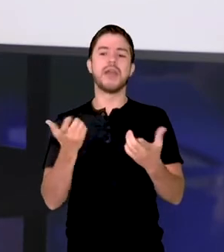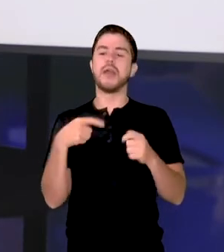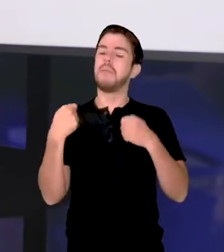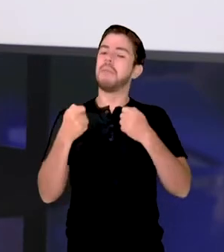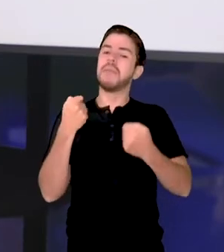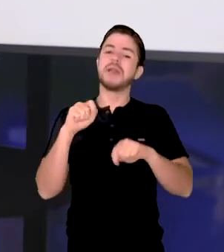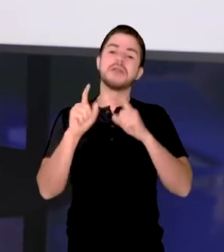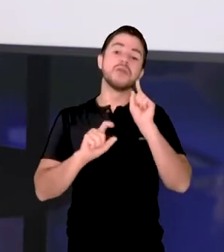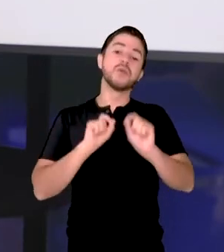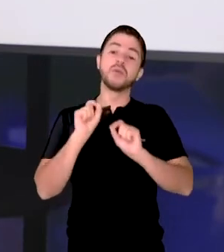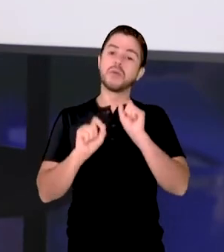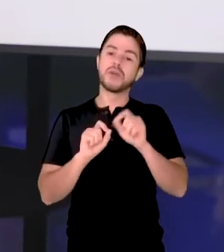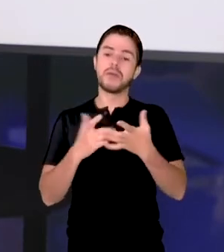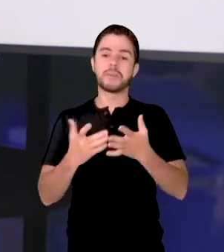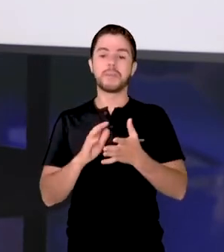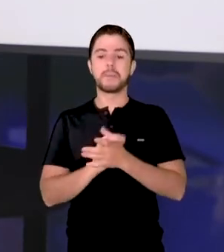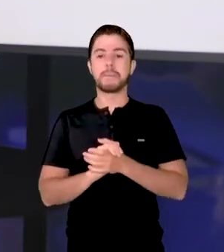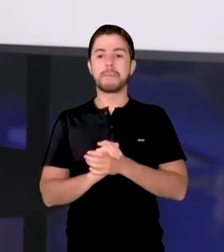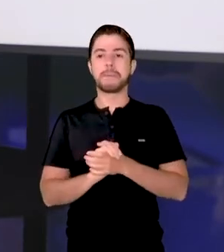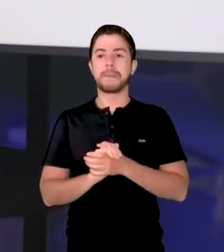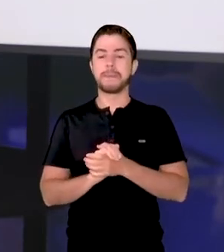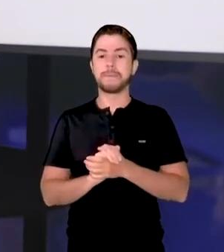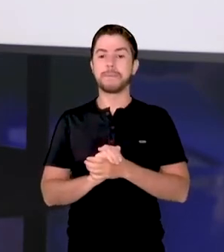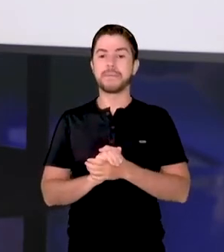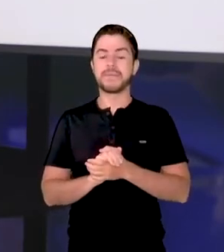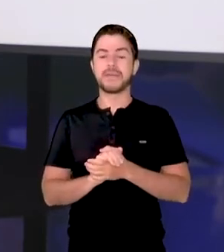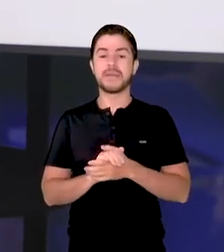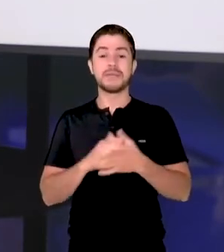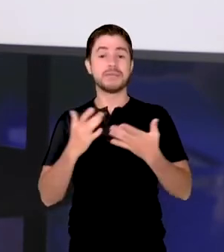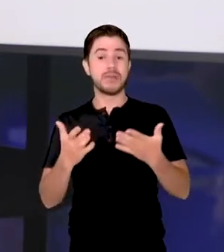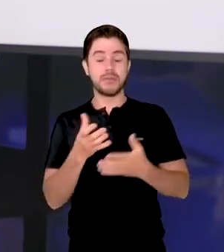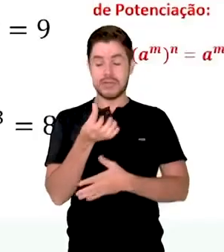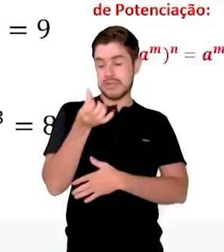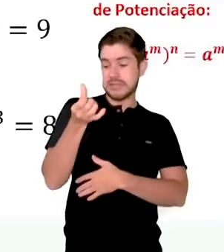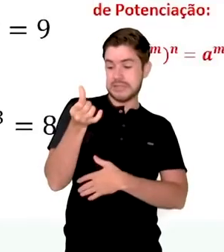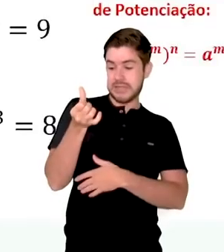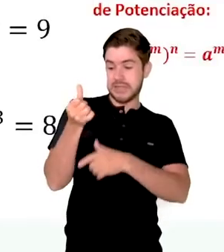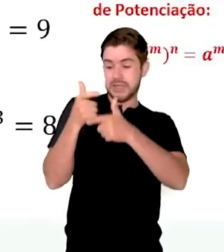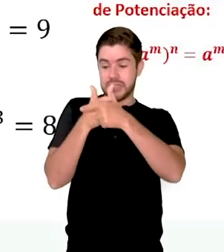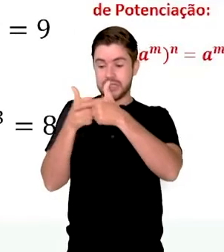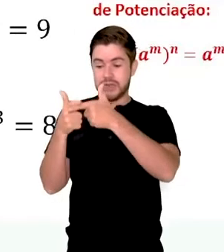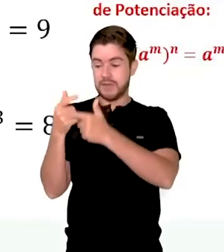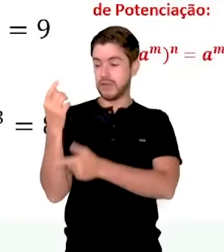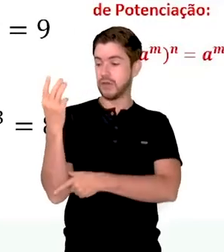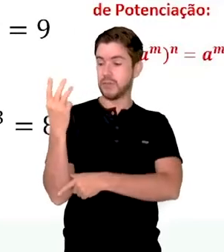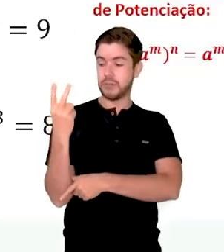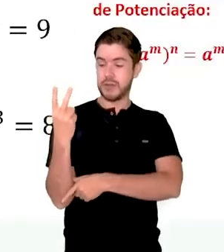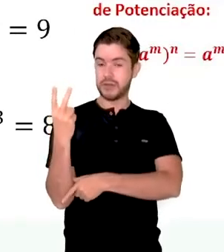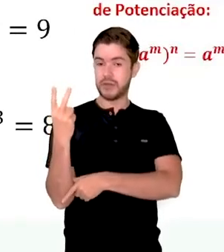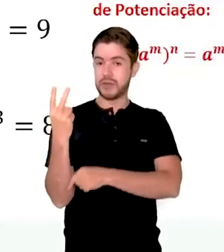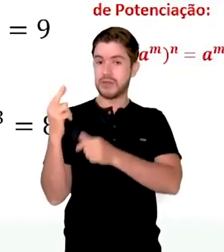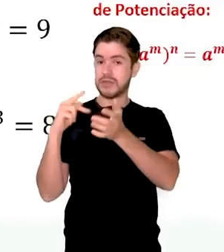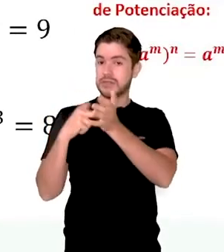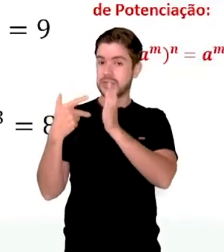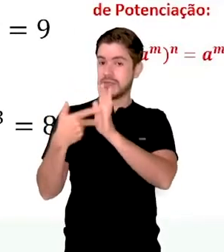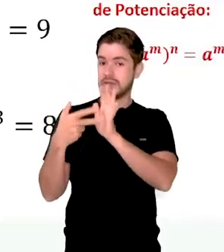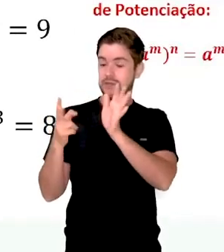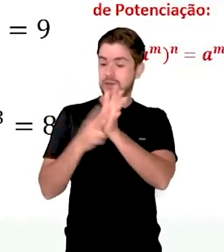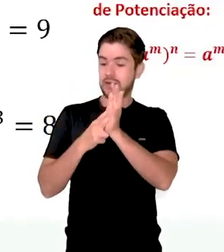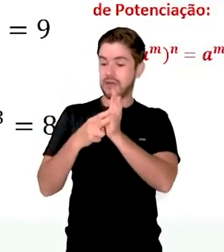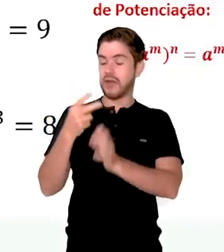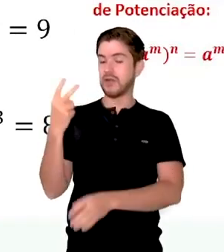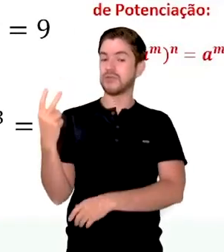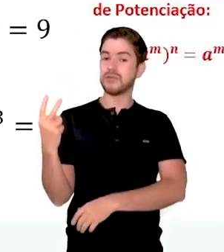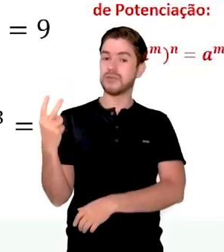expoente fracionário que é seis meios beleza e seis dividido para dois da três e